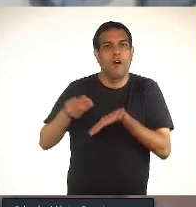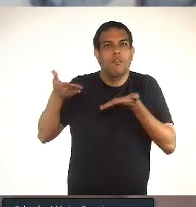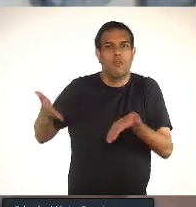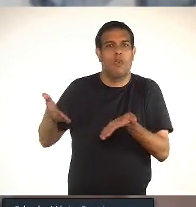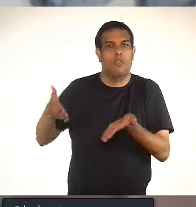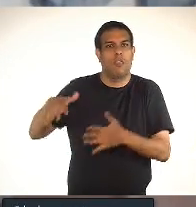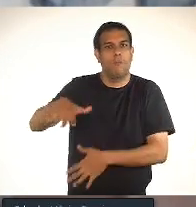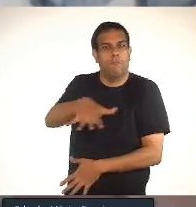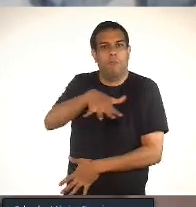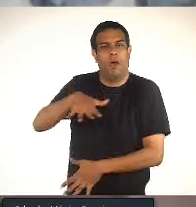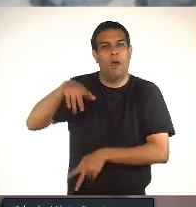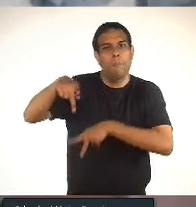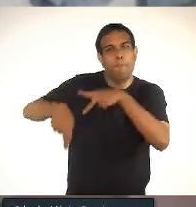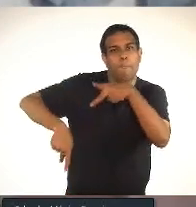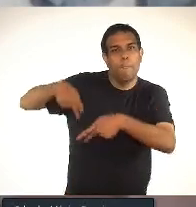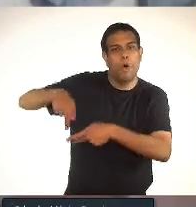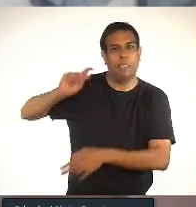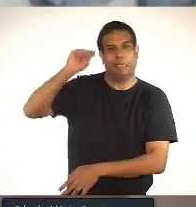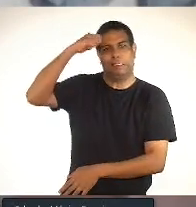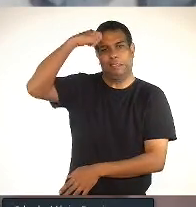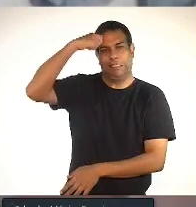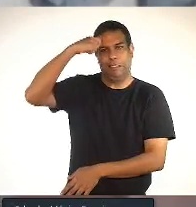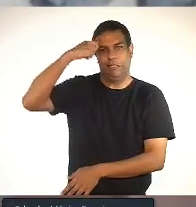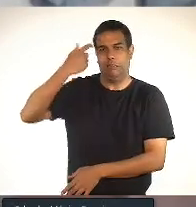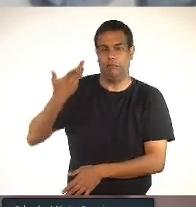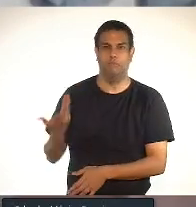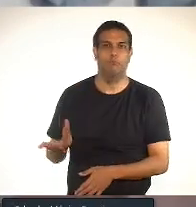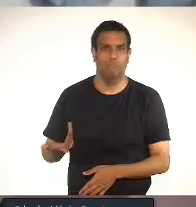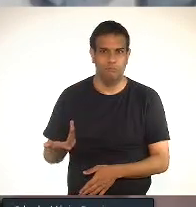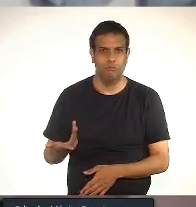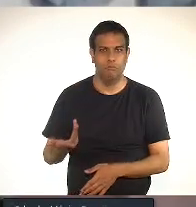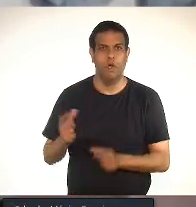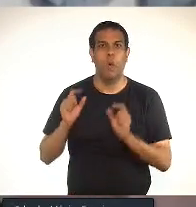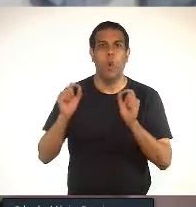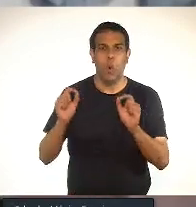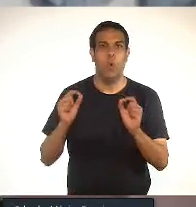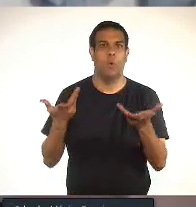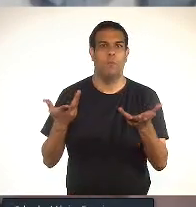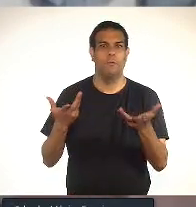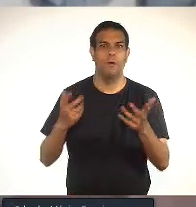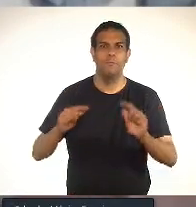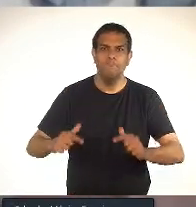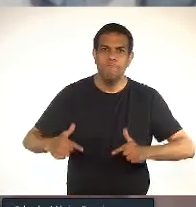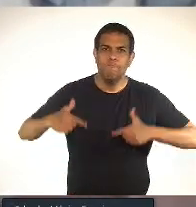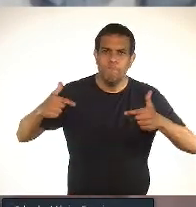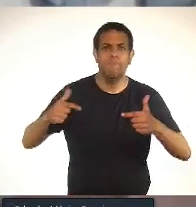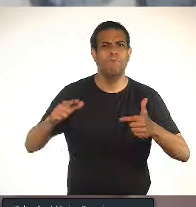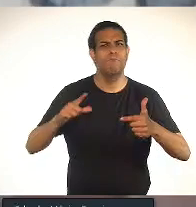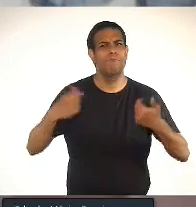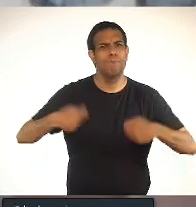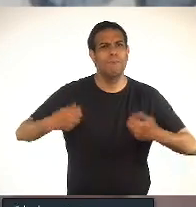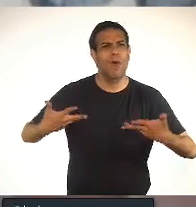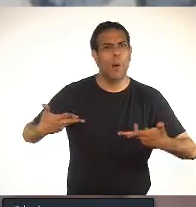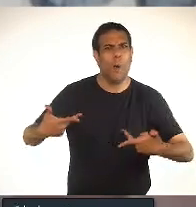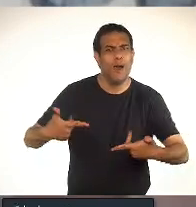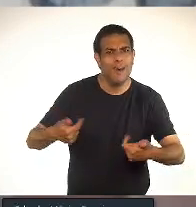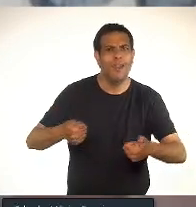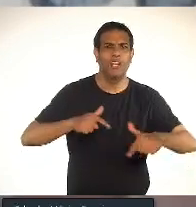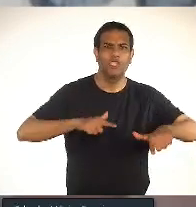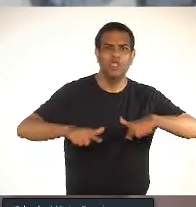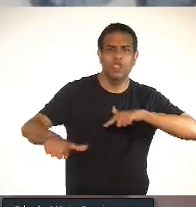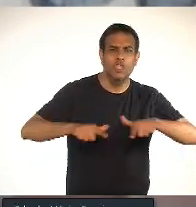incipientes, ineficientes, na maioria das vezes, no que se refere ao fortalecimento da qualificação,